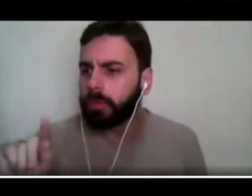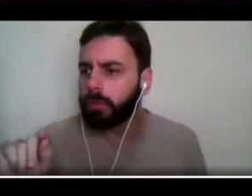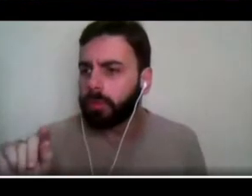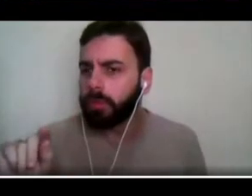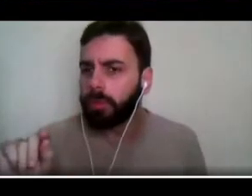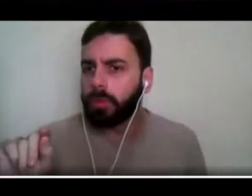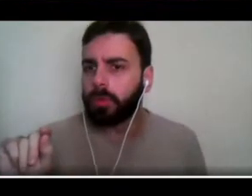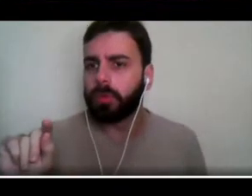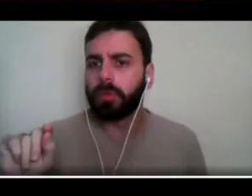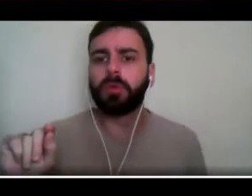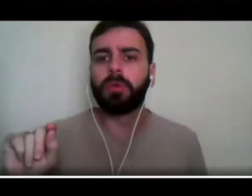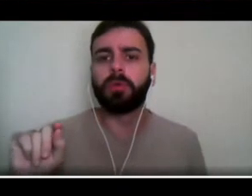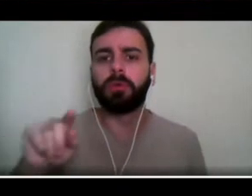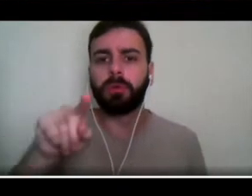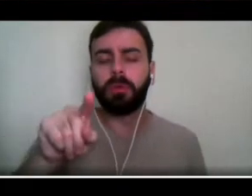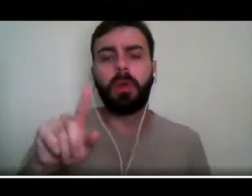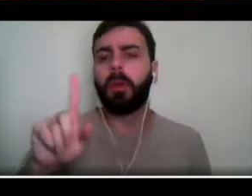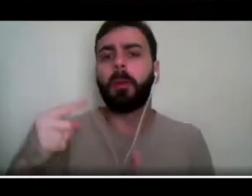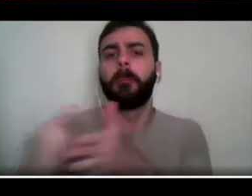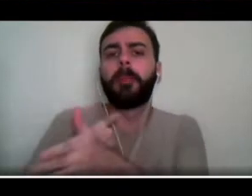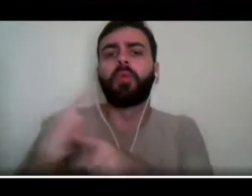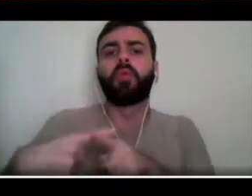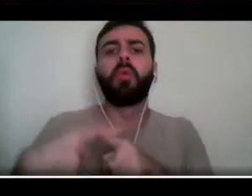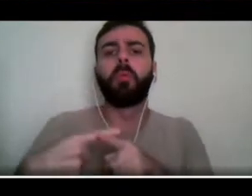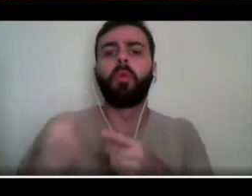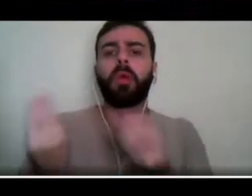Por que colocar 3 metros por segundo